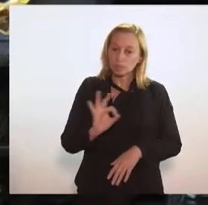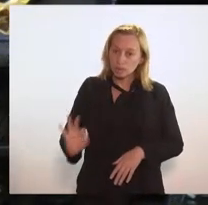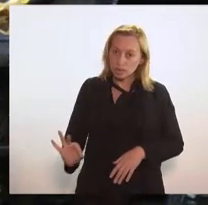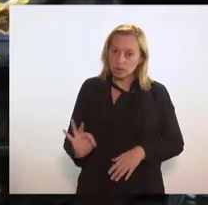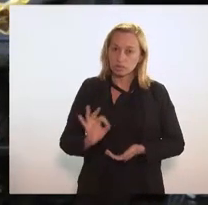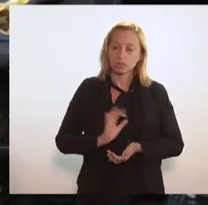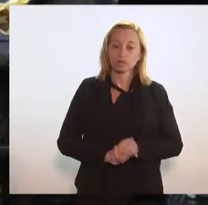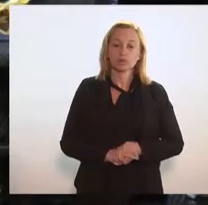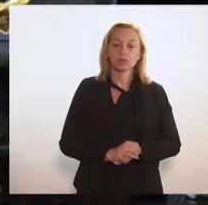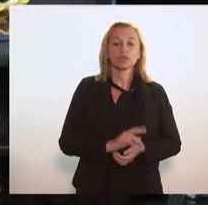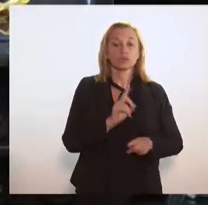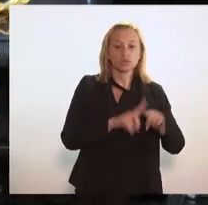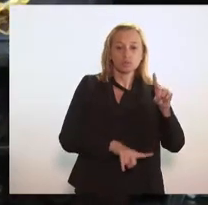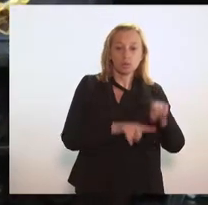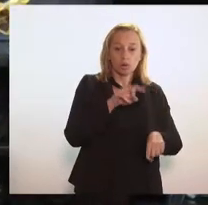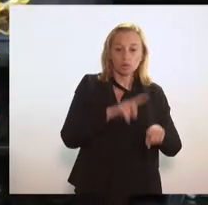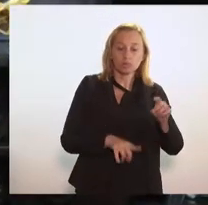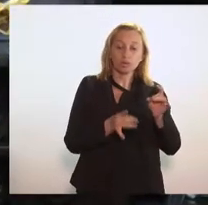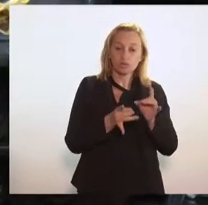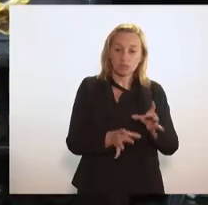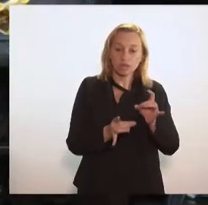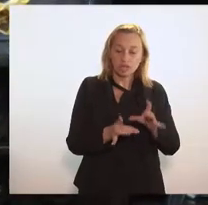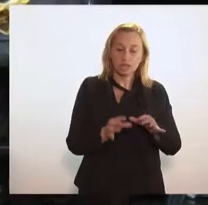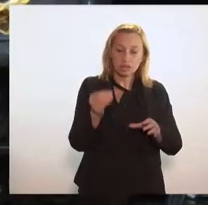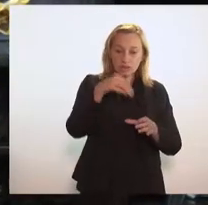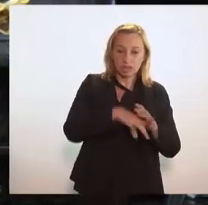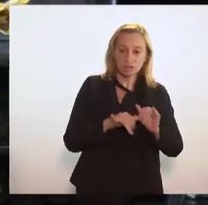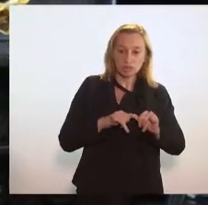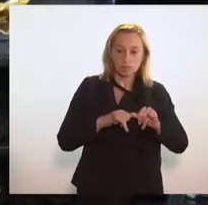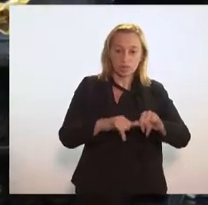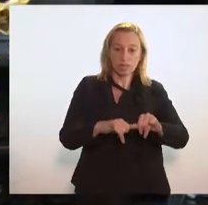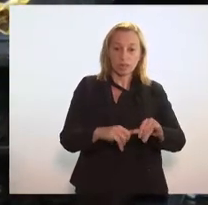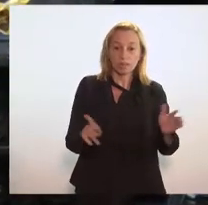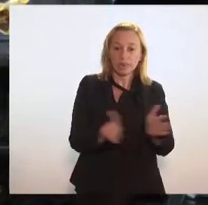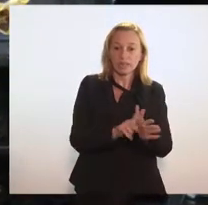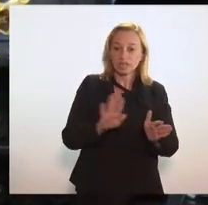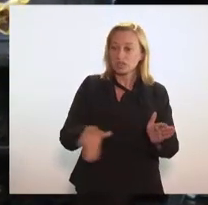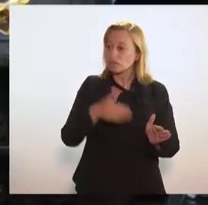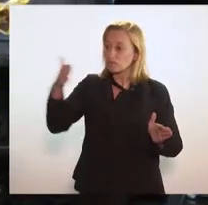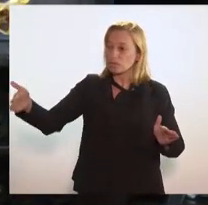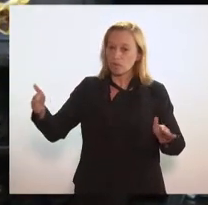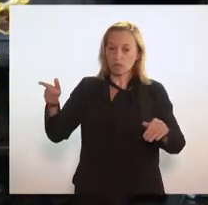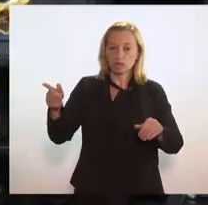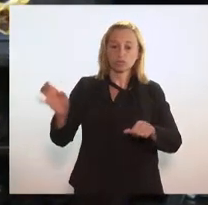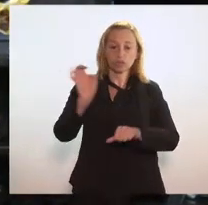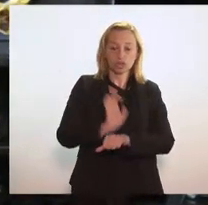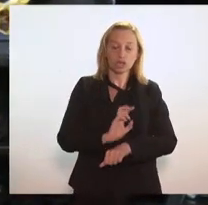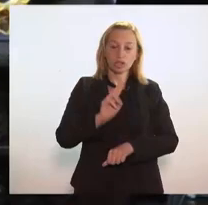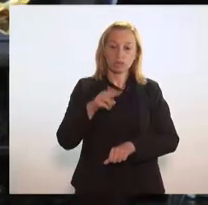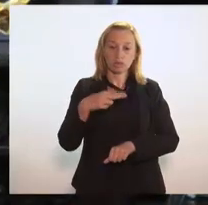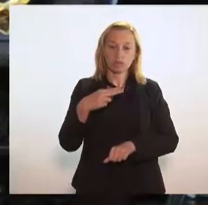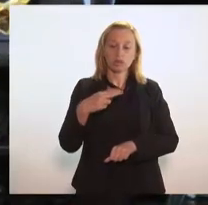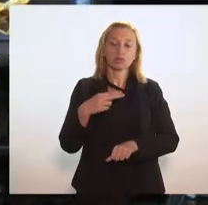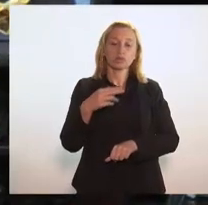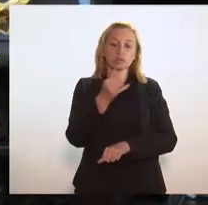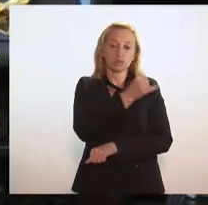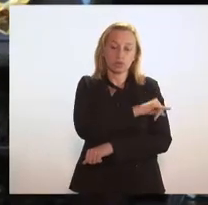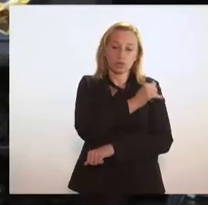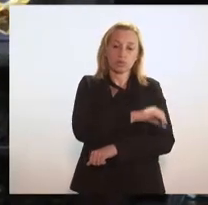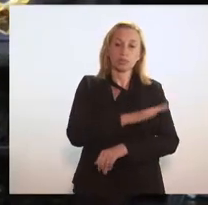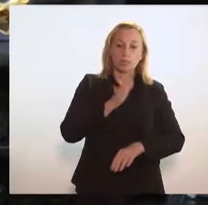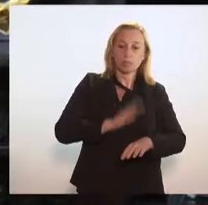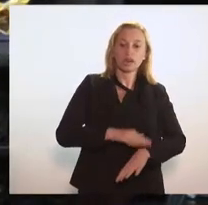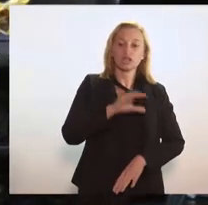cento os produtos vendidos nos supermercados são de fora do Estado do Rio de Janeiro mais de